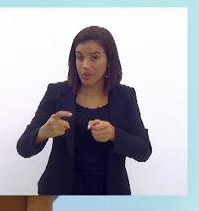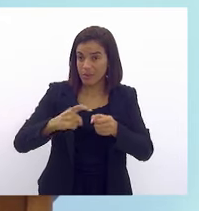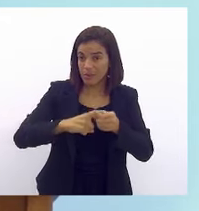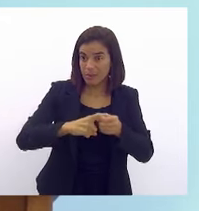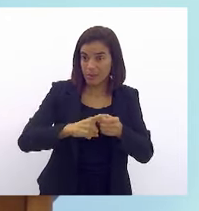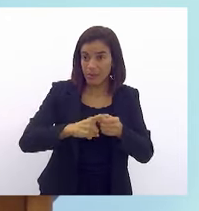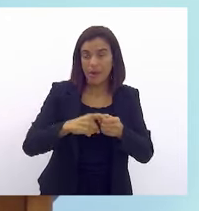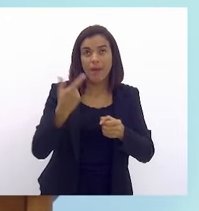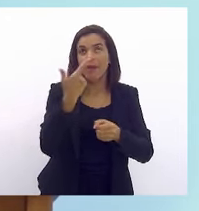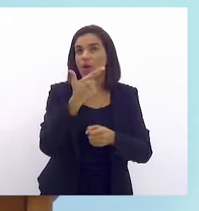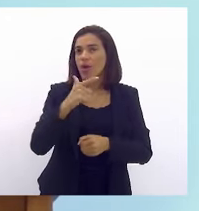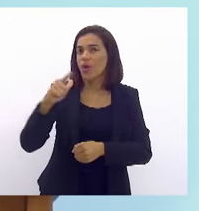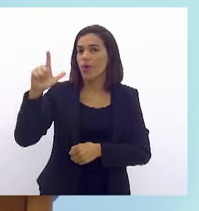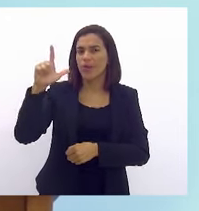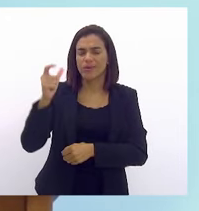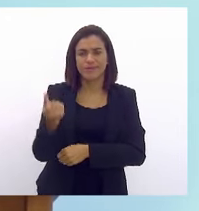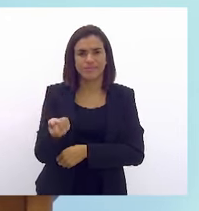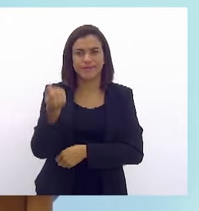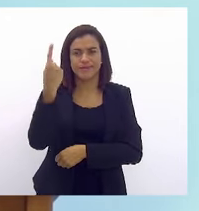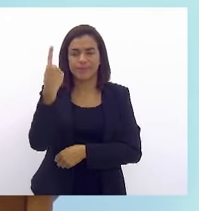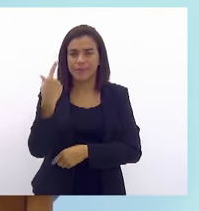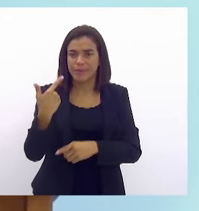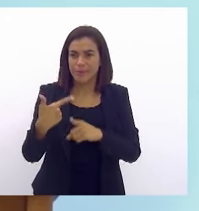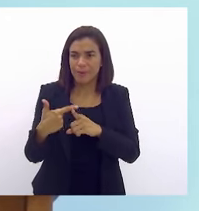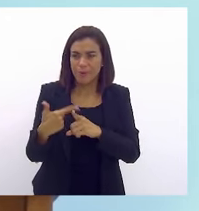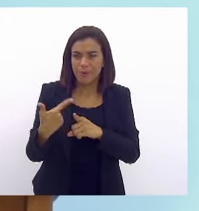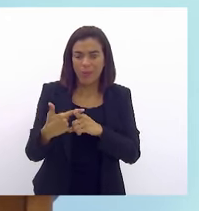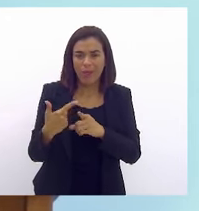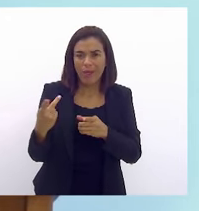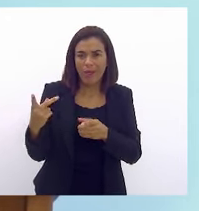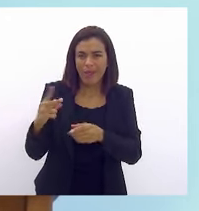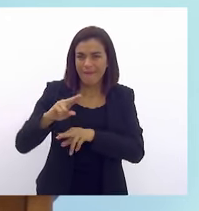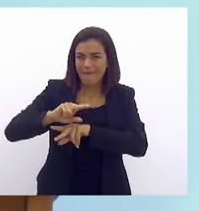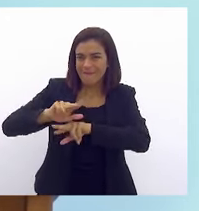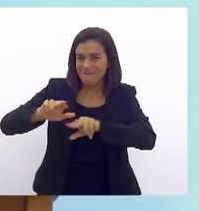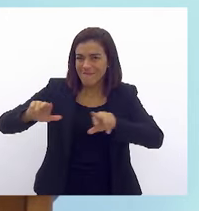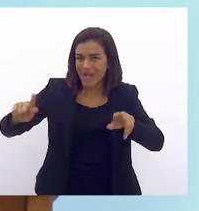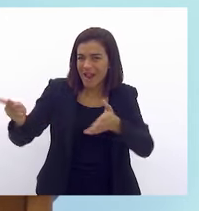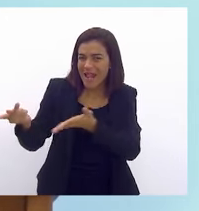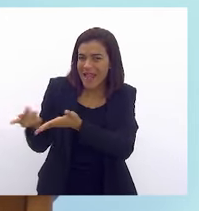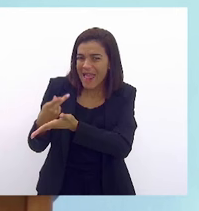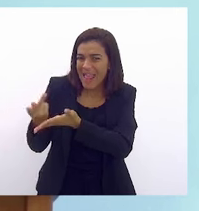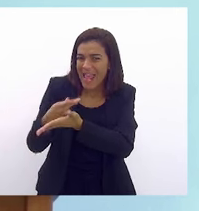é outra coisa esquisita, porque com tantos ilícitos reiteradamente